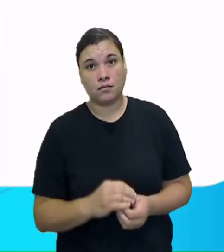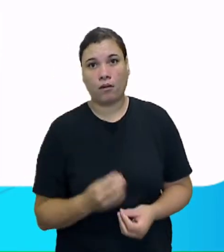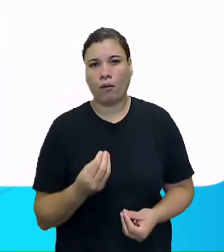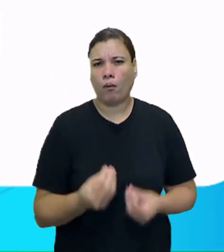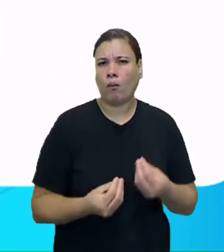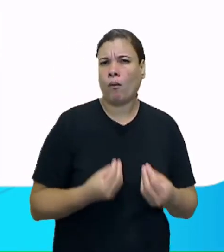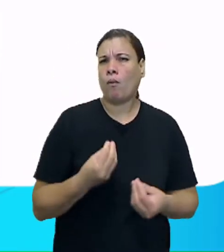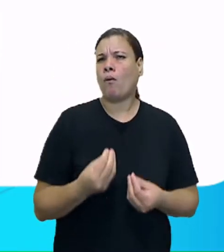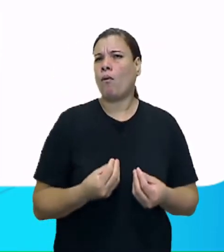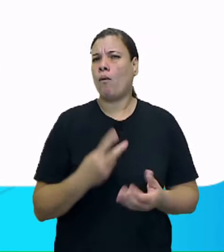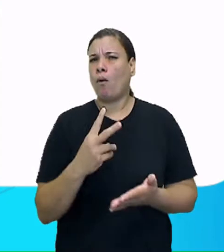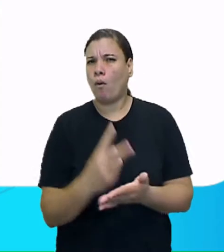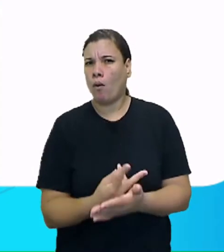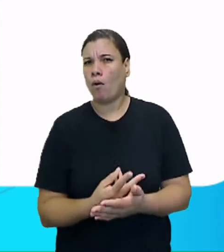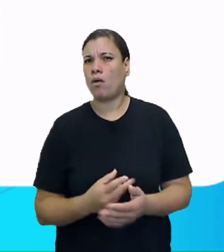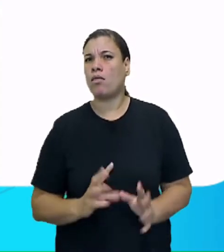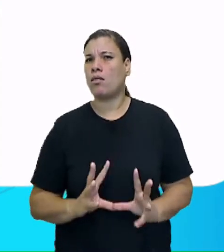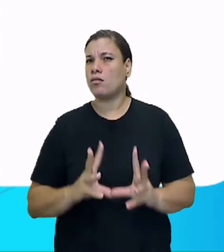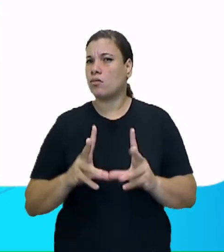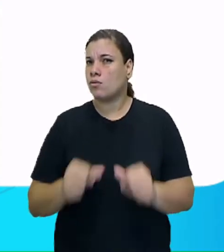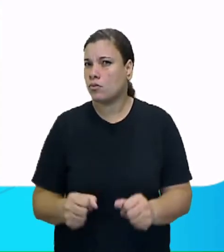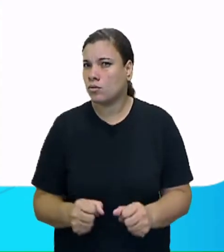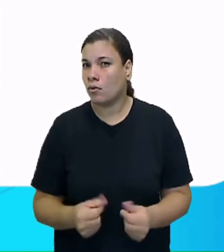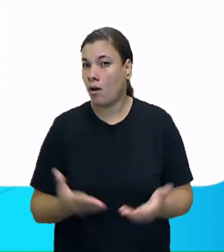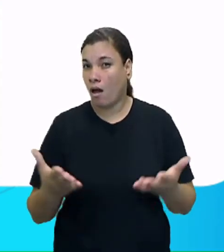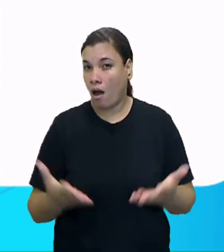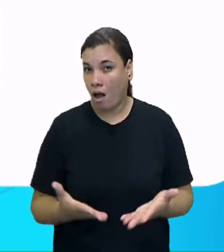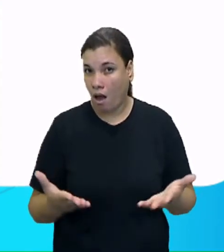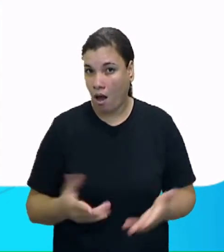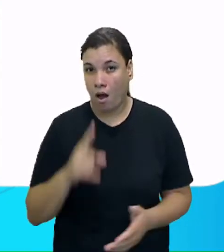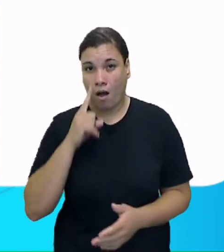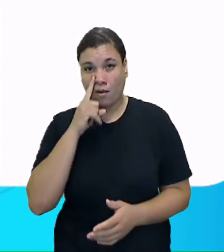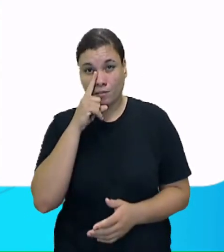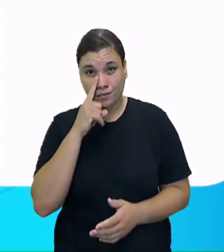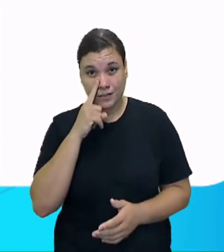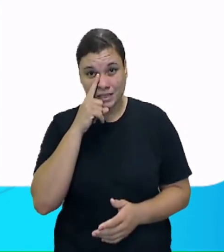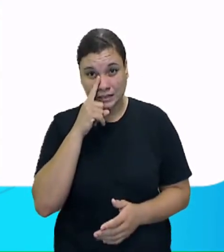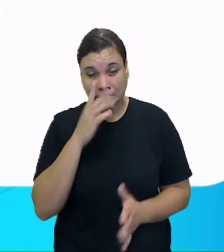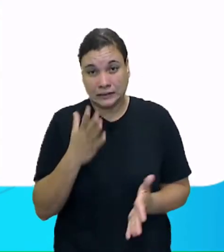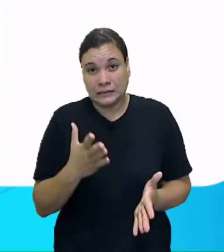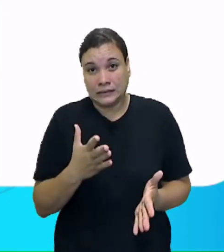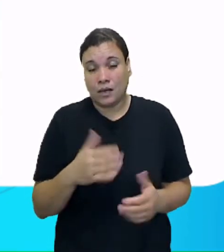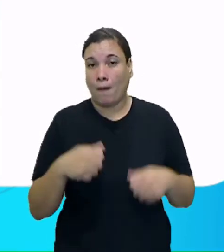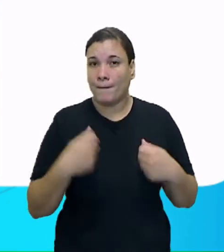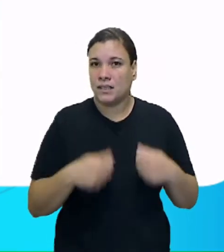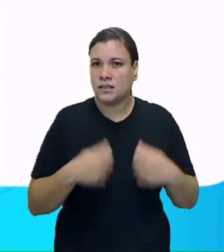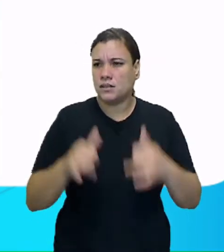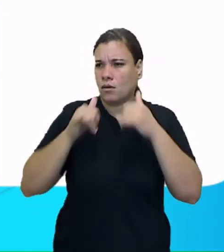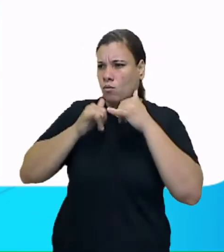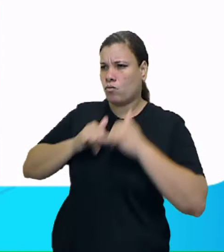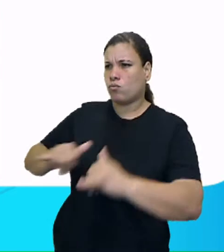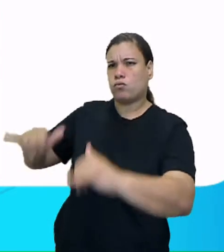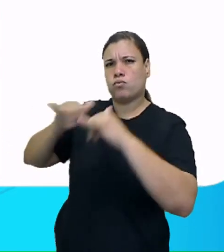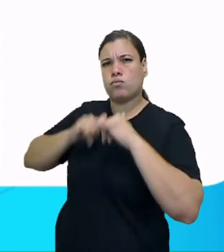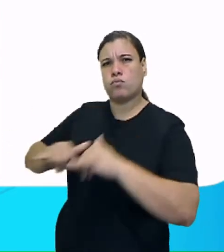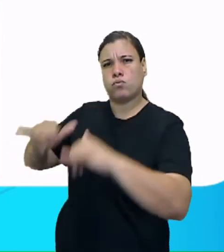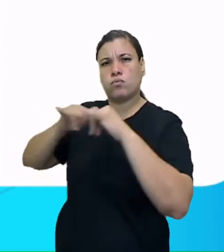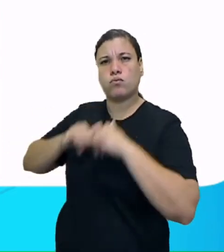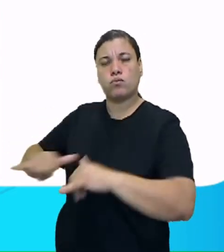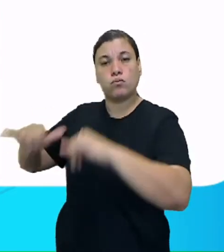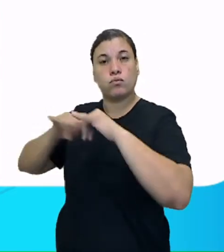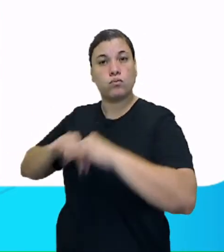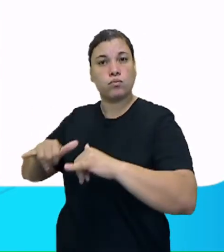especialistas enviam os comunicados de alerta para as autoridades e veículos de